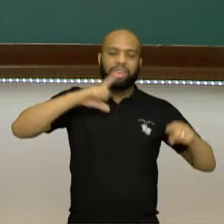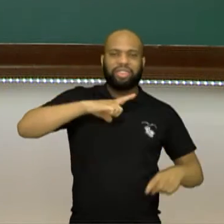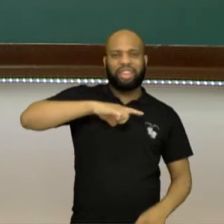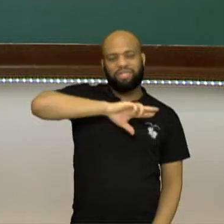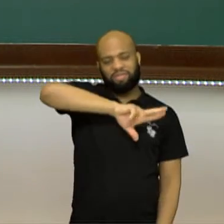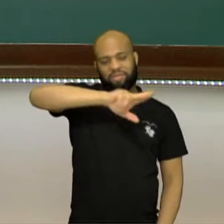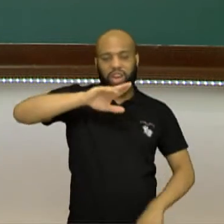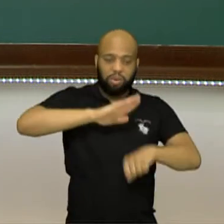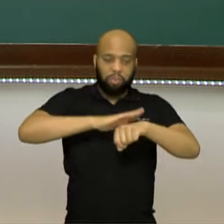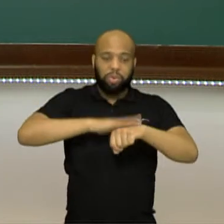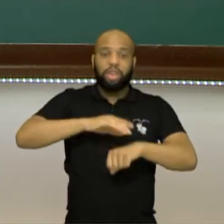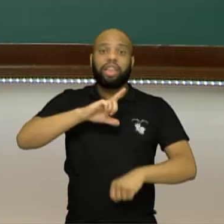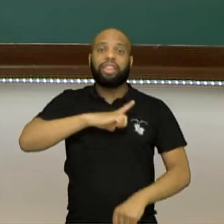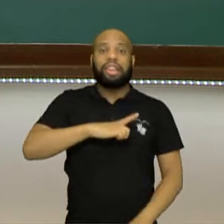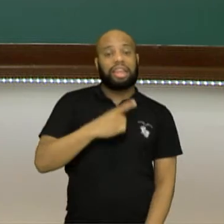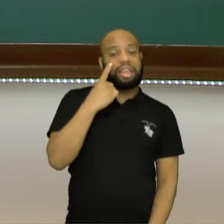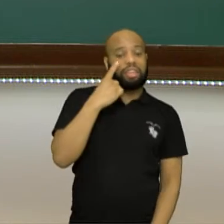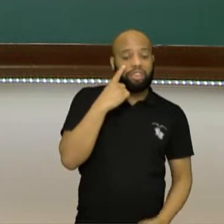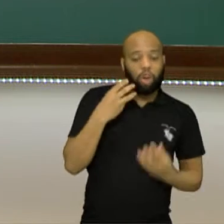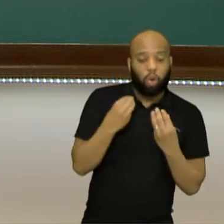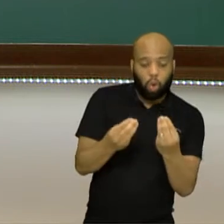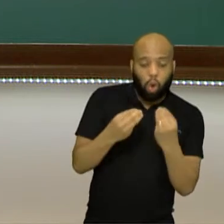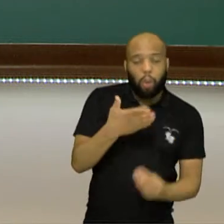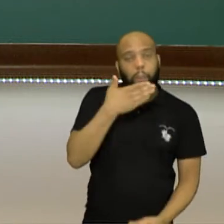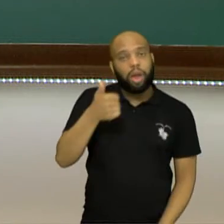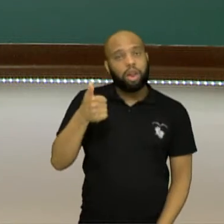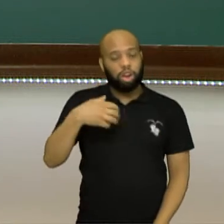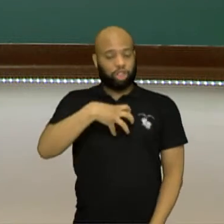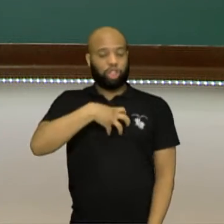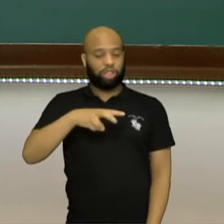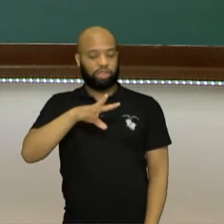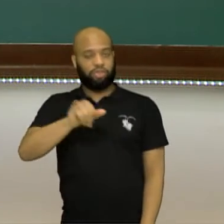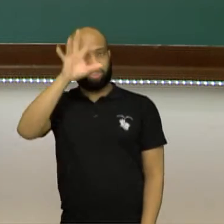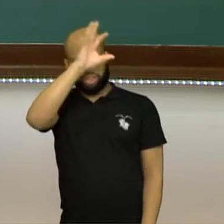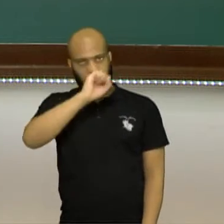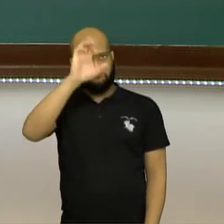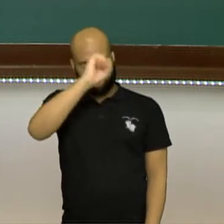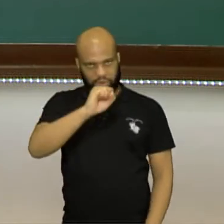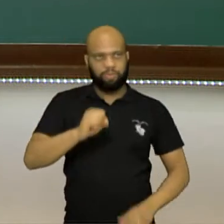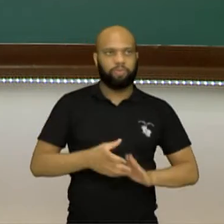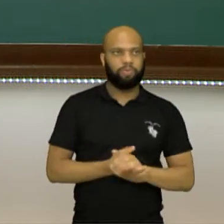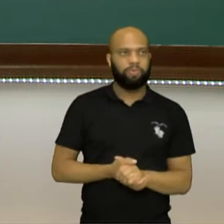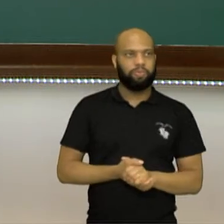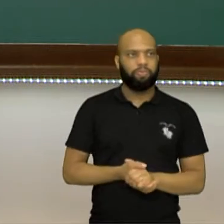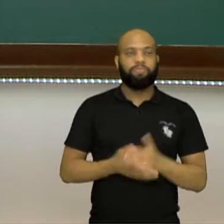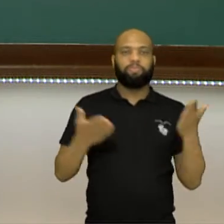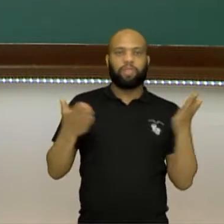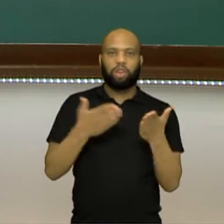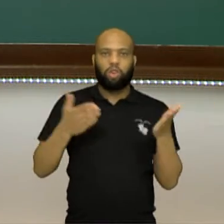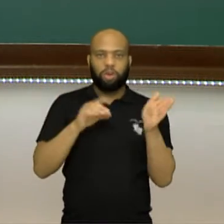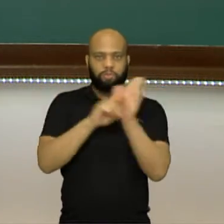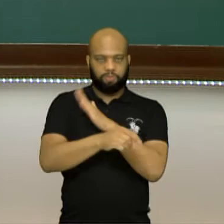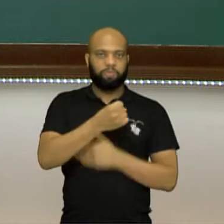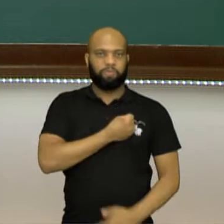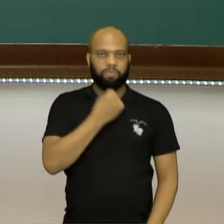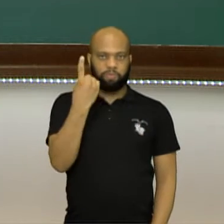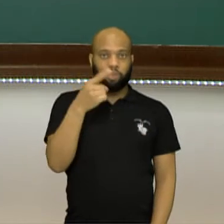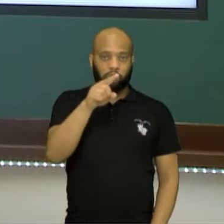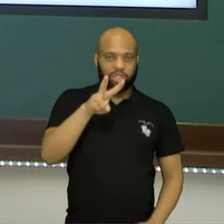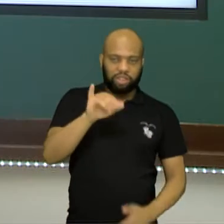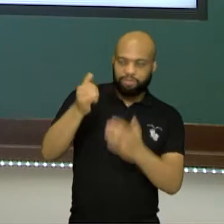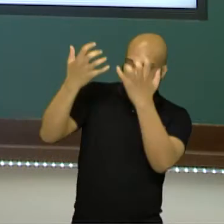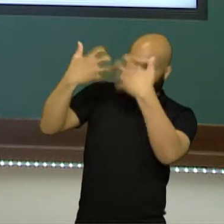qual a melhor forma para aprender. Pode ser o seu caso, então vamos lá. Primeira questão,